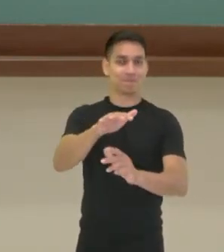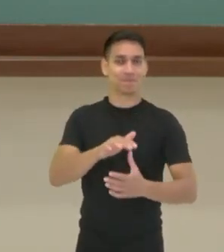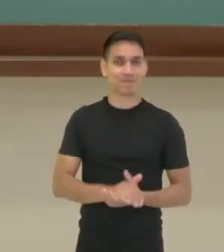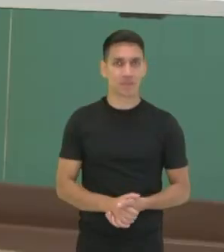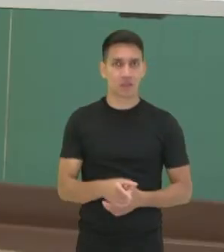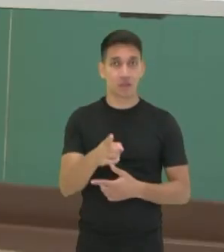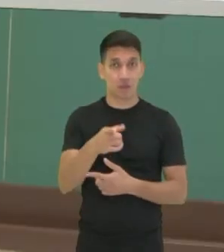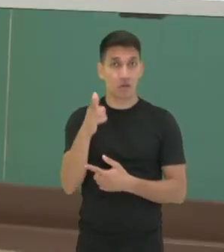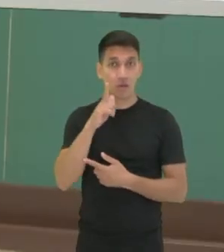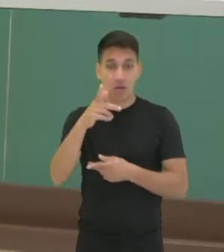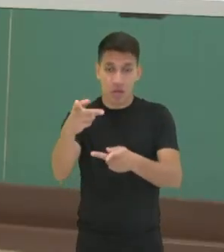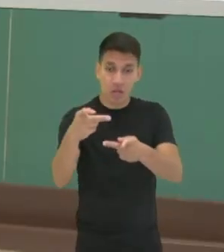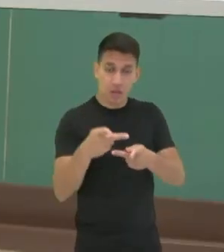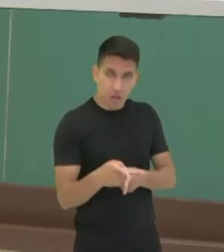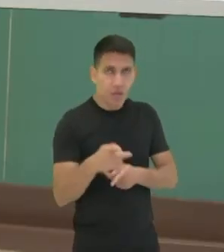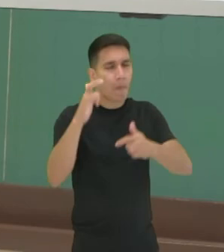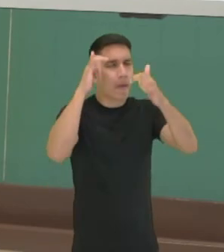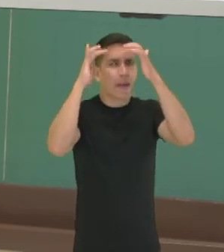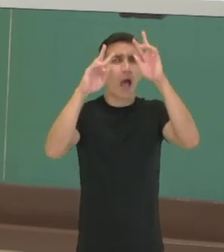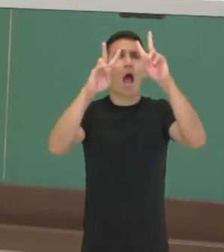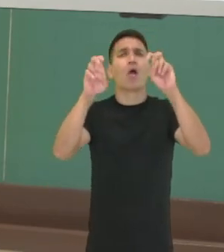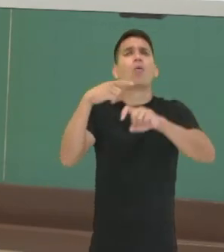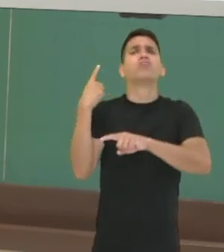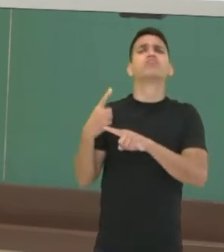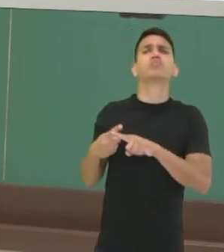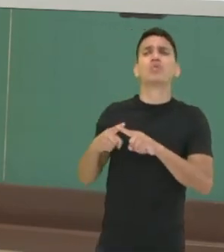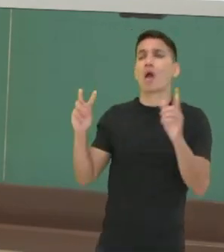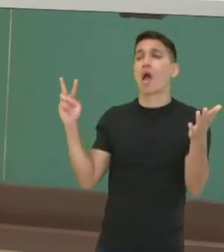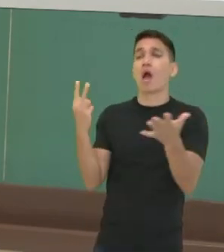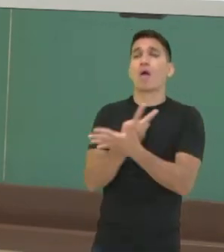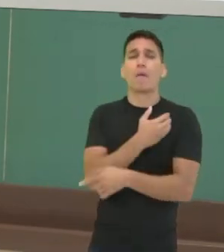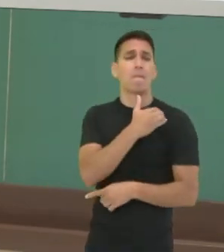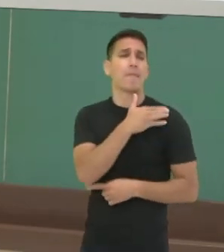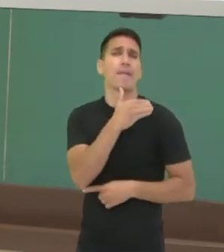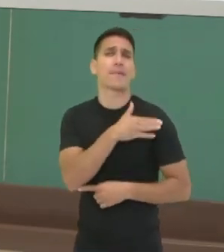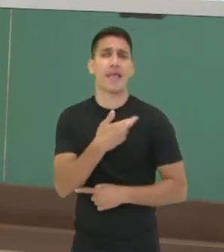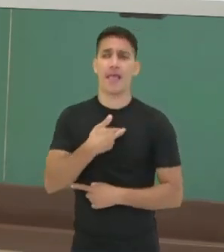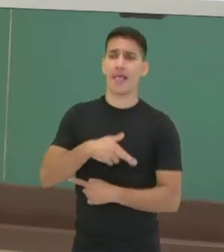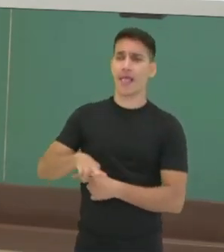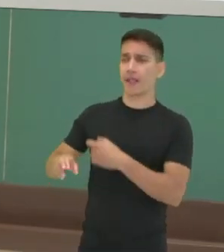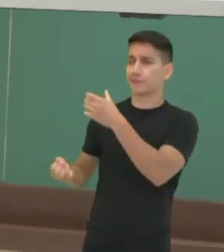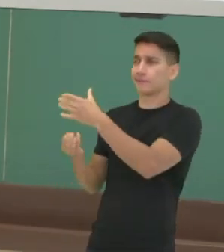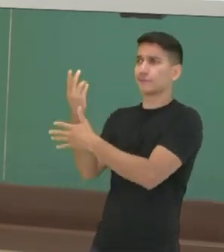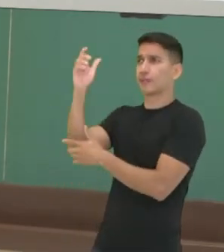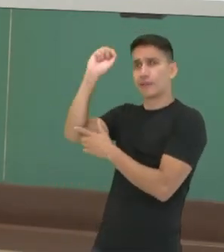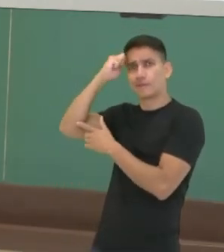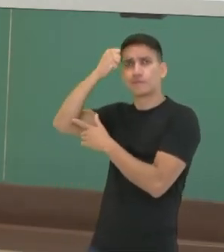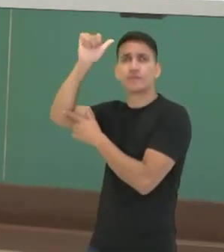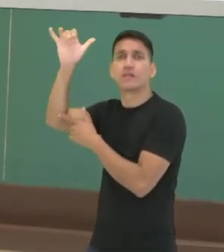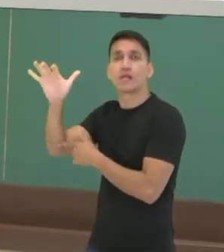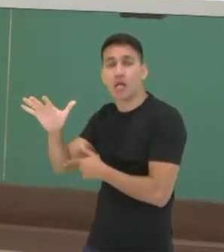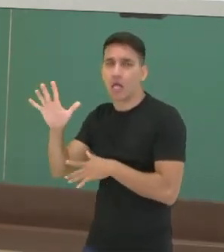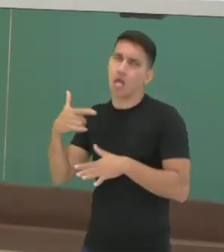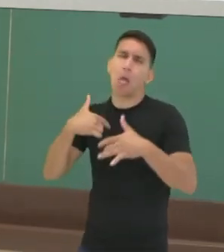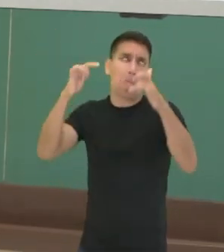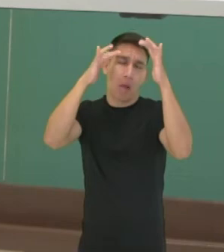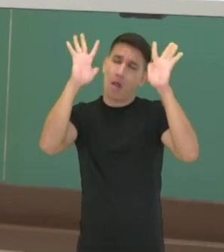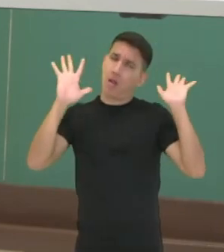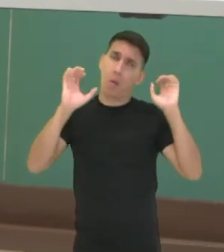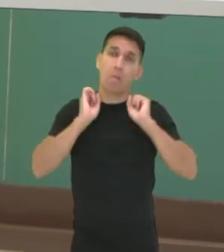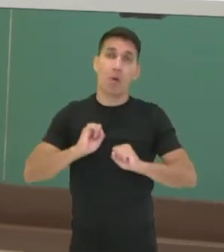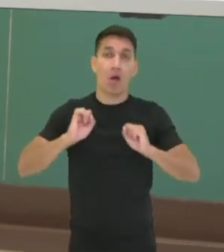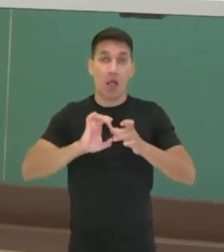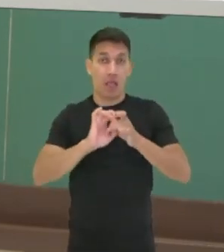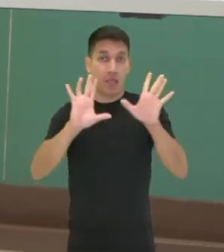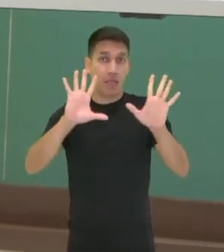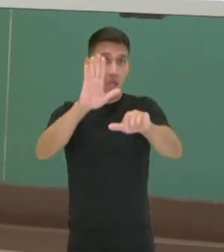vocês foram convidados a refletir sobre os motivos do preconceito com as religiões de matriz africana. Penso eu, e aí fica livre cada um para escrever da